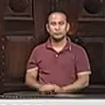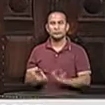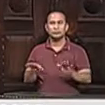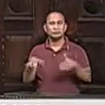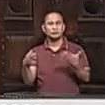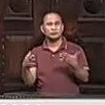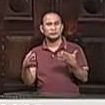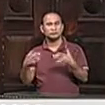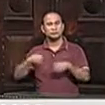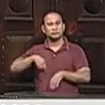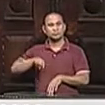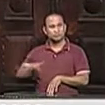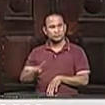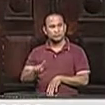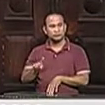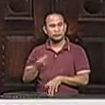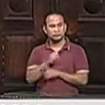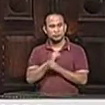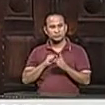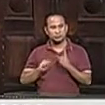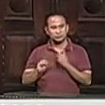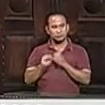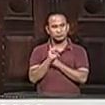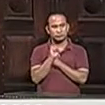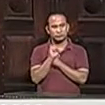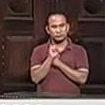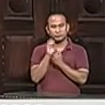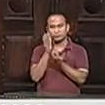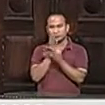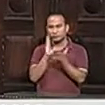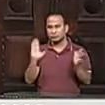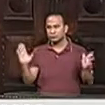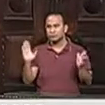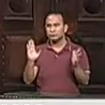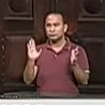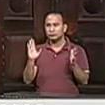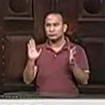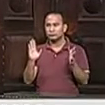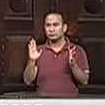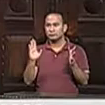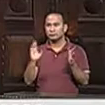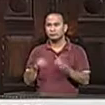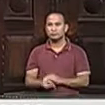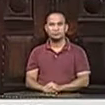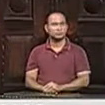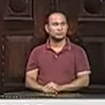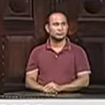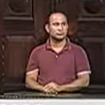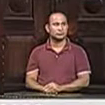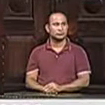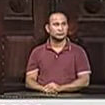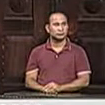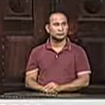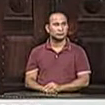serem segregados da sociedade, encerrados e supermedicados,